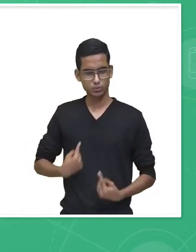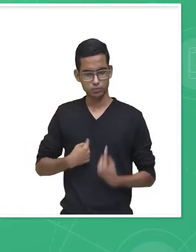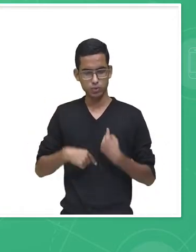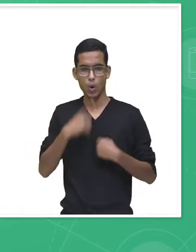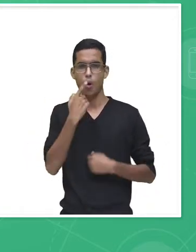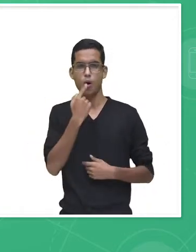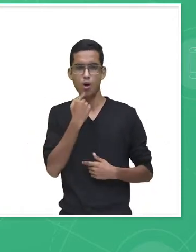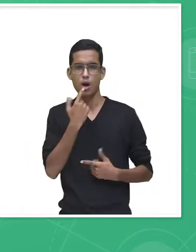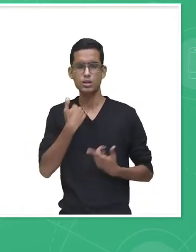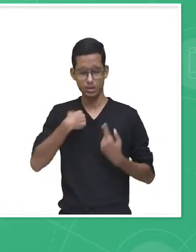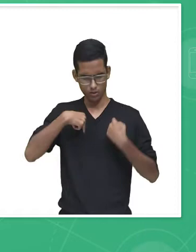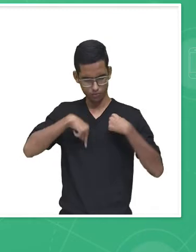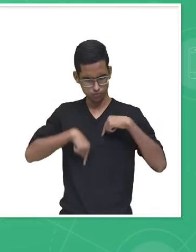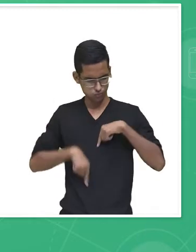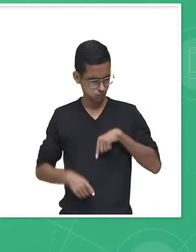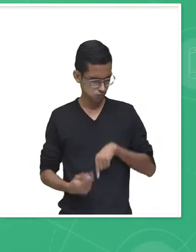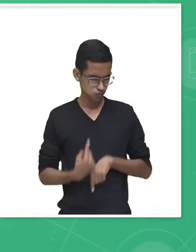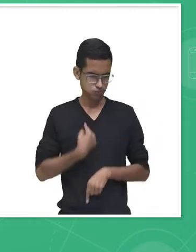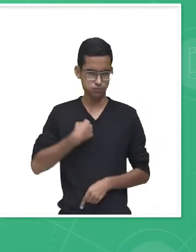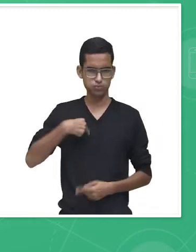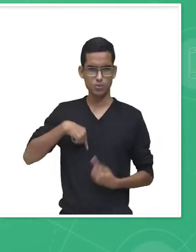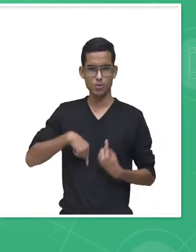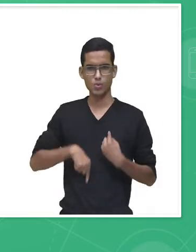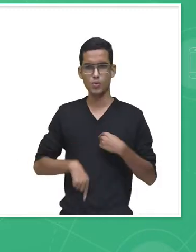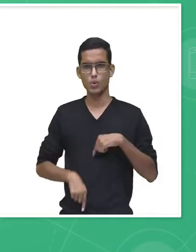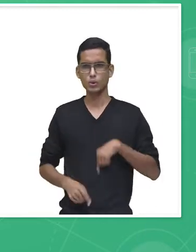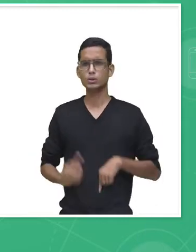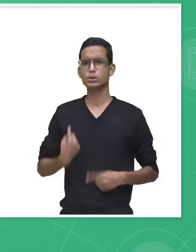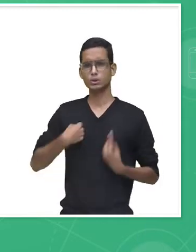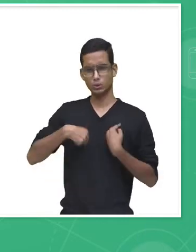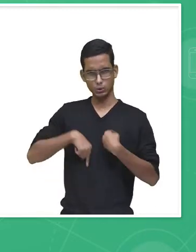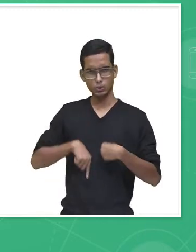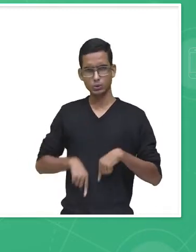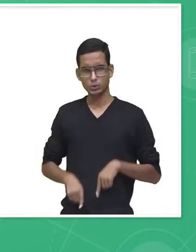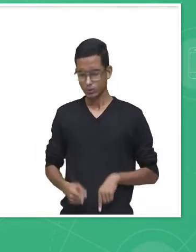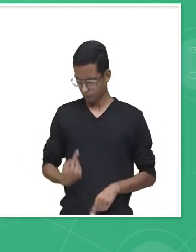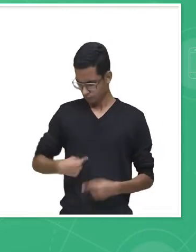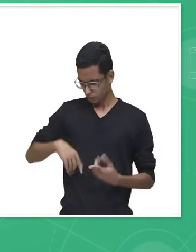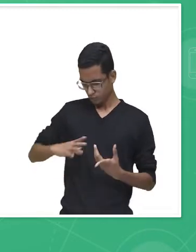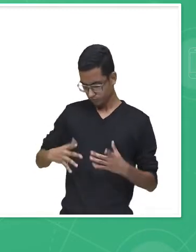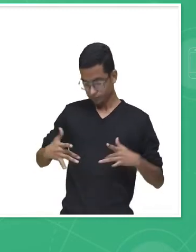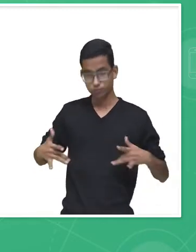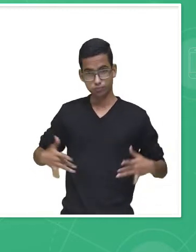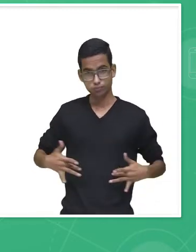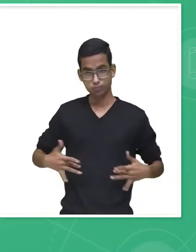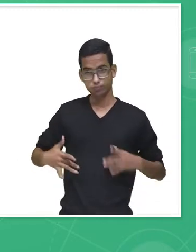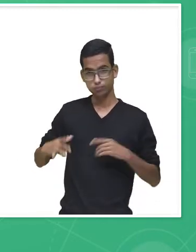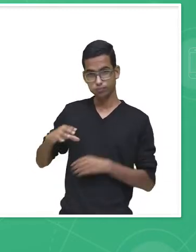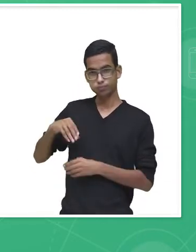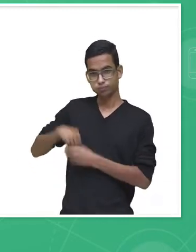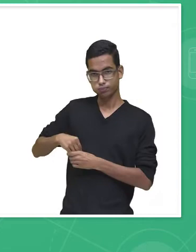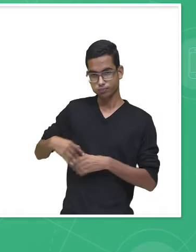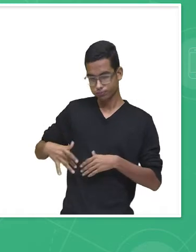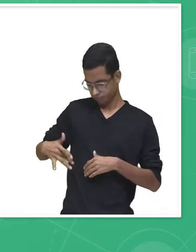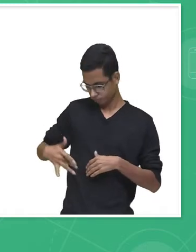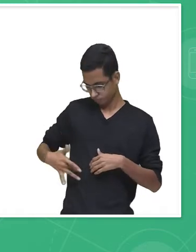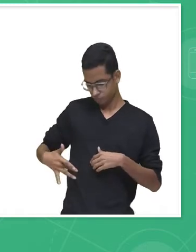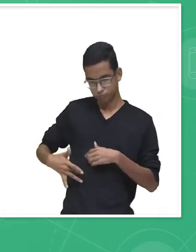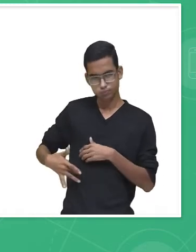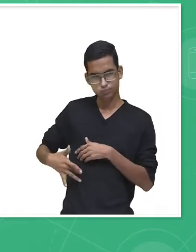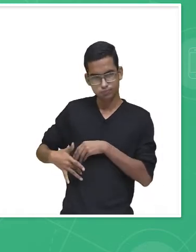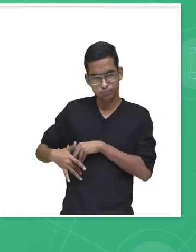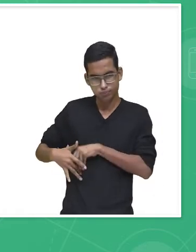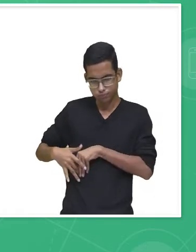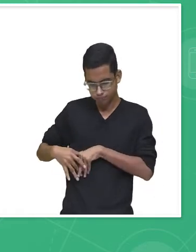no corpo está entrando aí nos rins EA condução da urina aí para as bexigas também para bexiga né Ela é